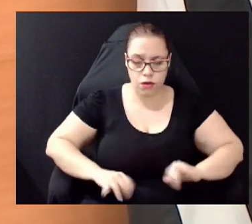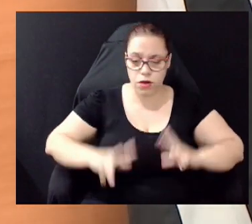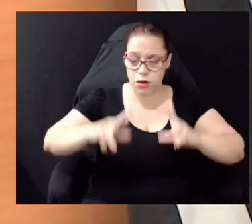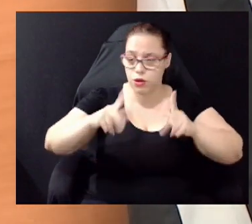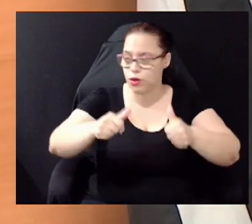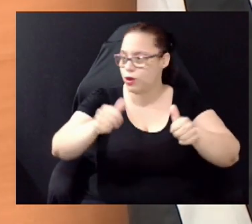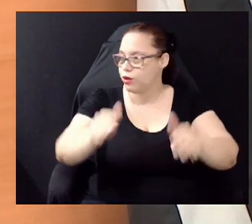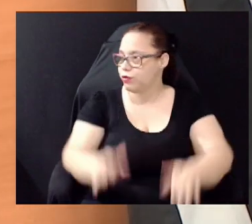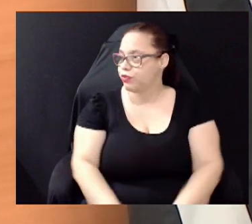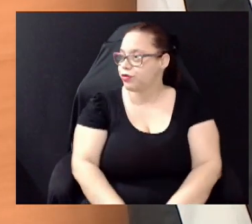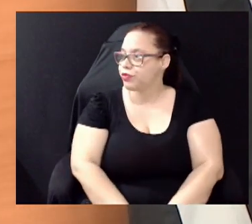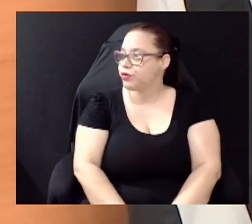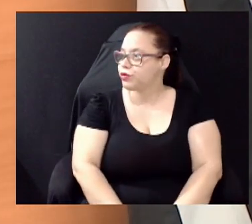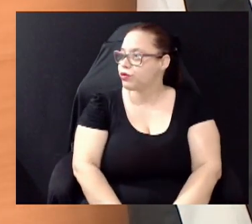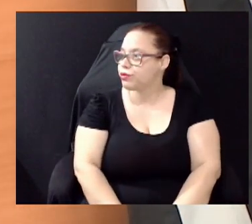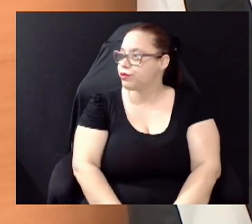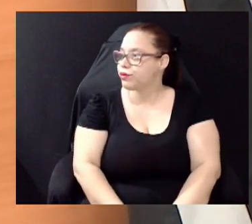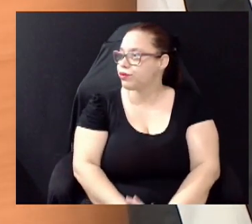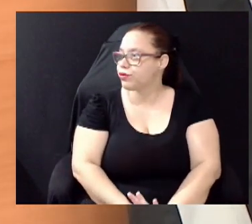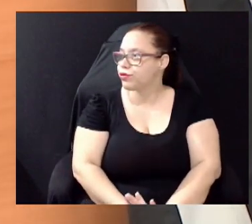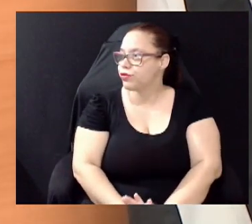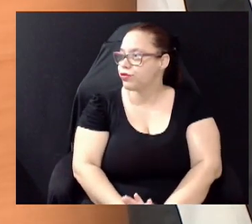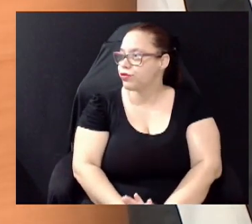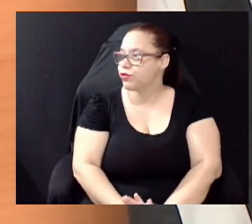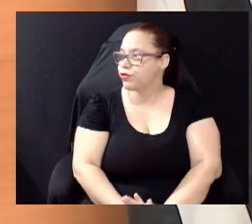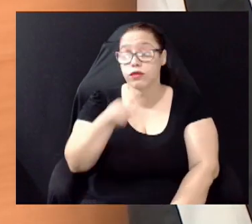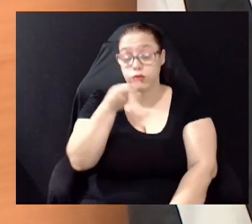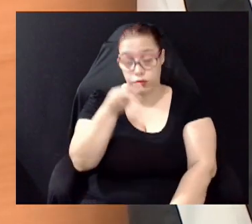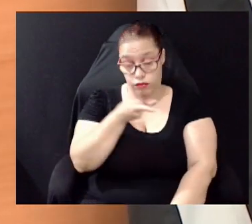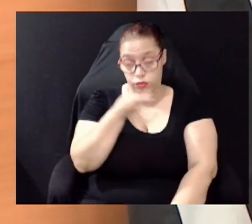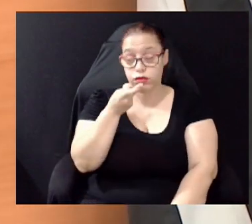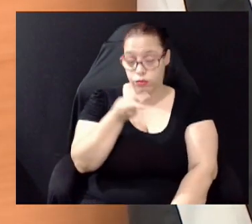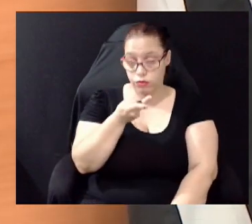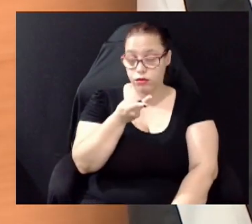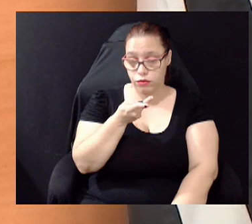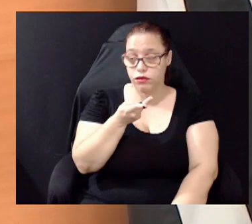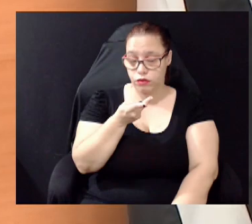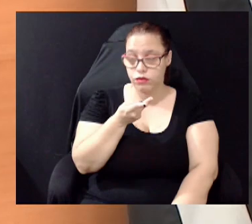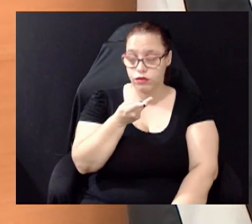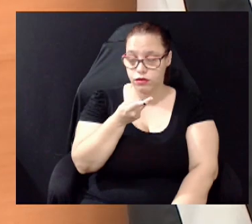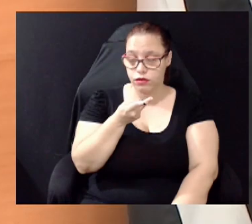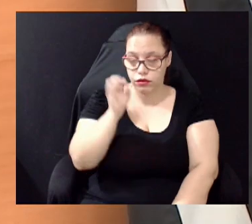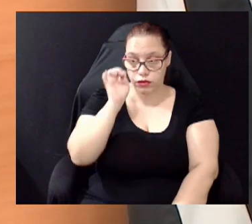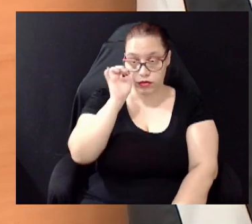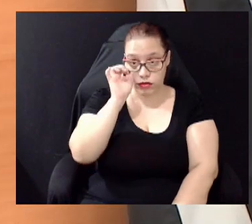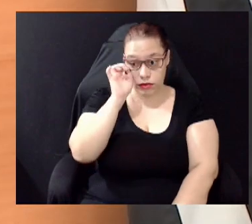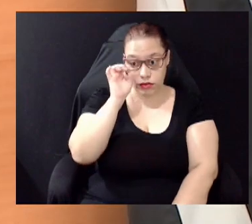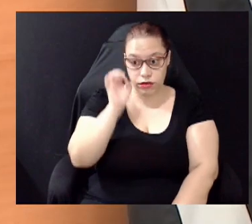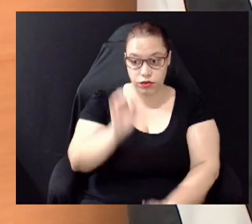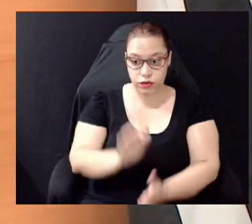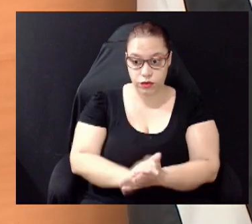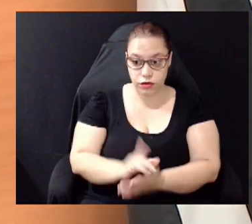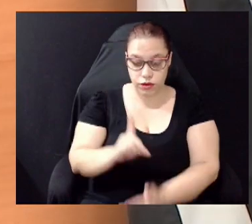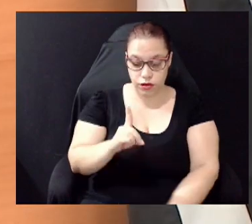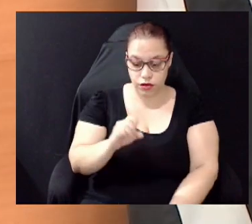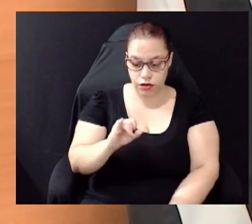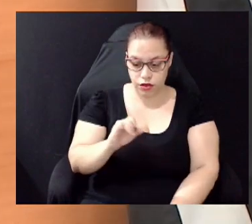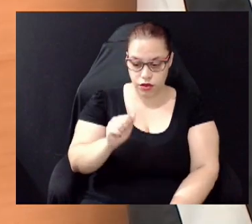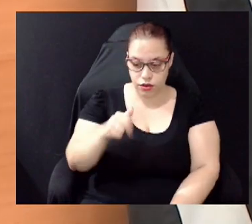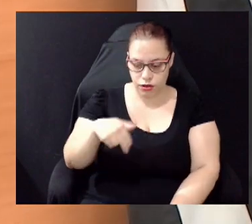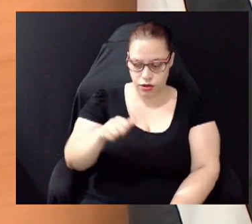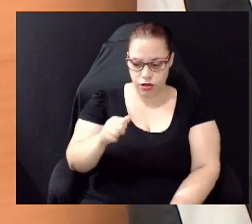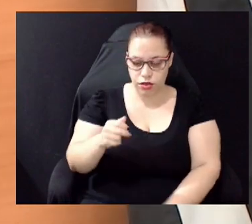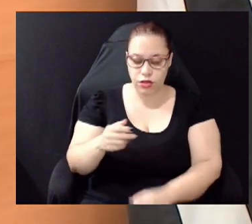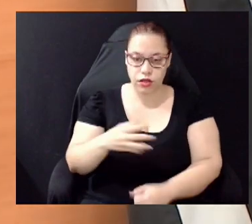todos. Quando eu me refiro a isso, a Diana falou aqui sobre as crianças que vão buscar porque as mães